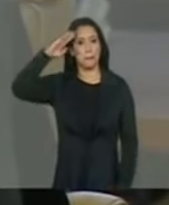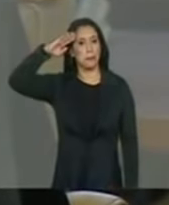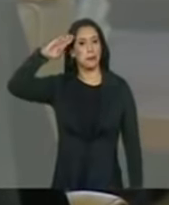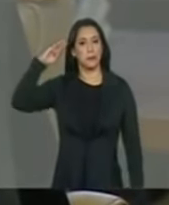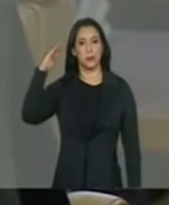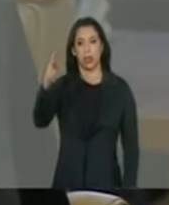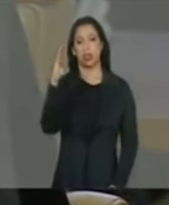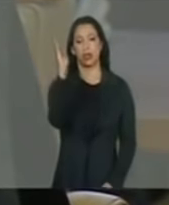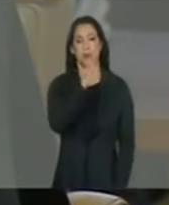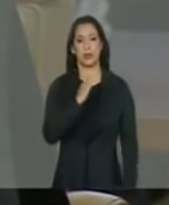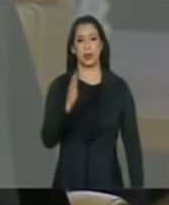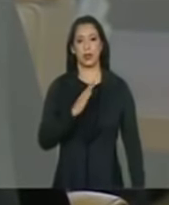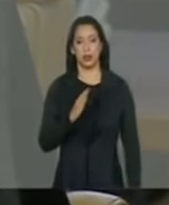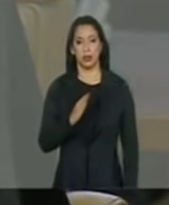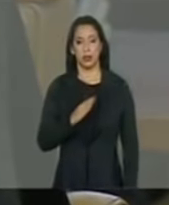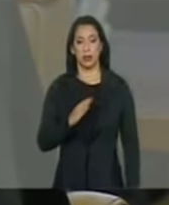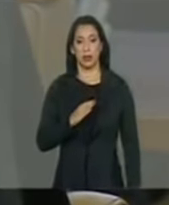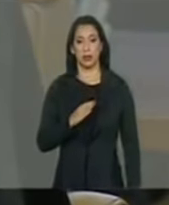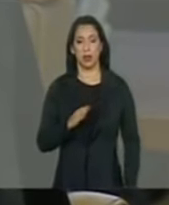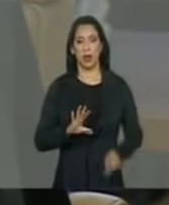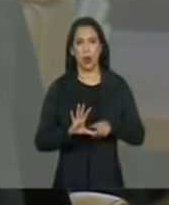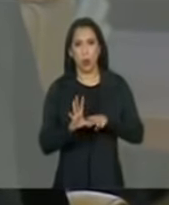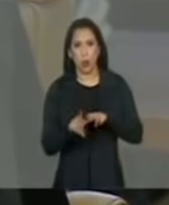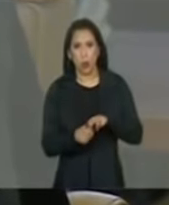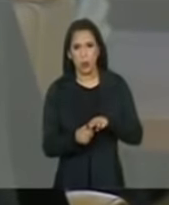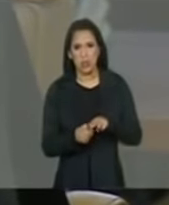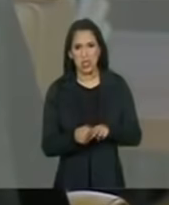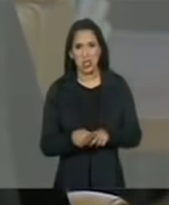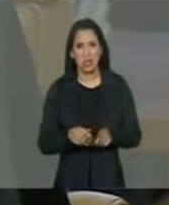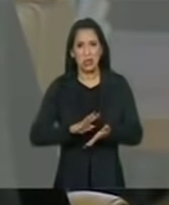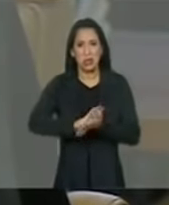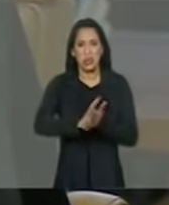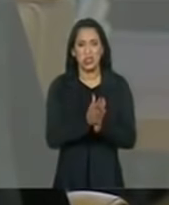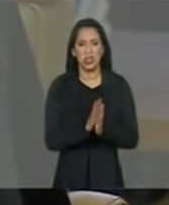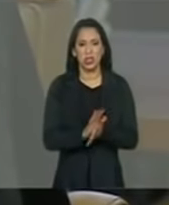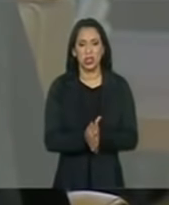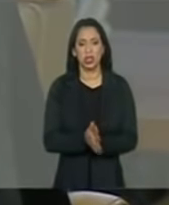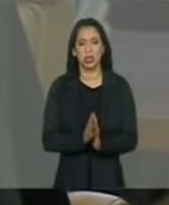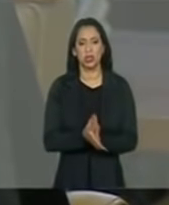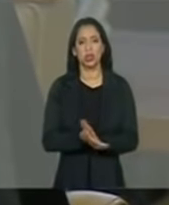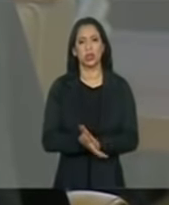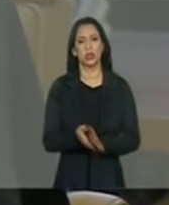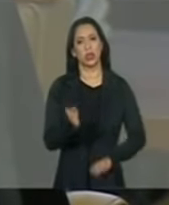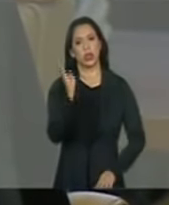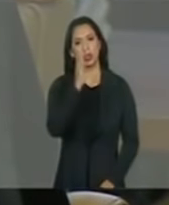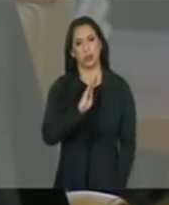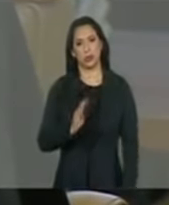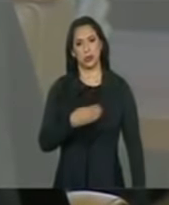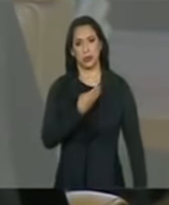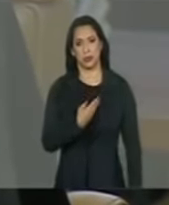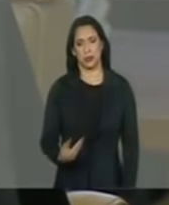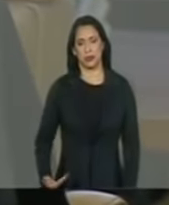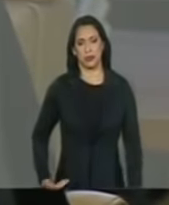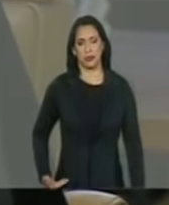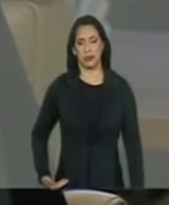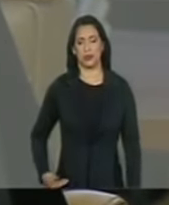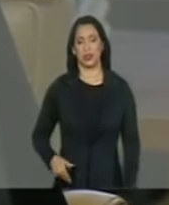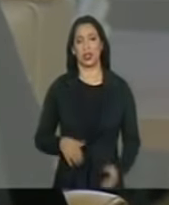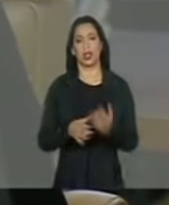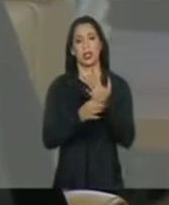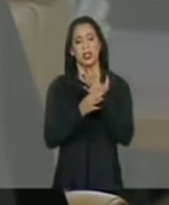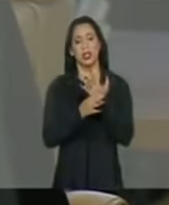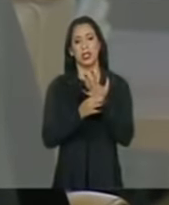da república república suja pela corrupção impune tomba nas mãos de